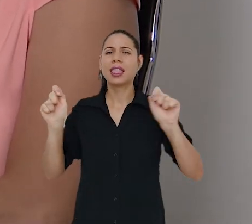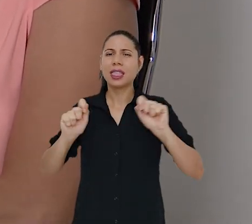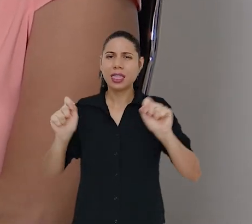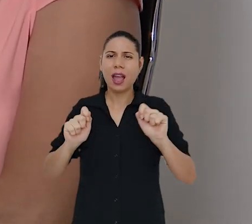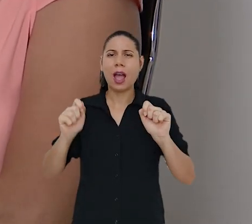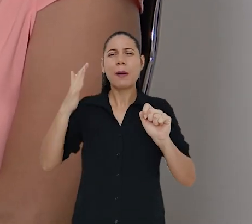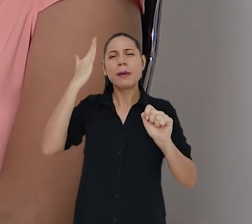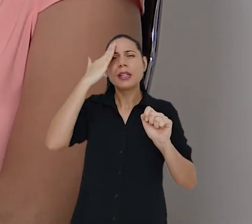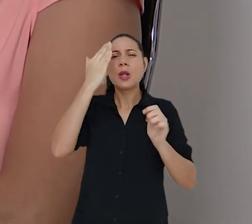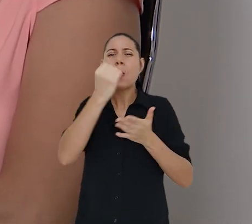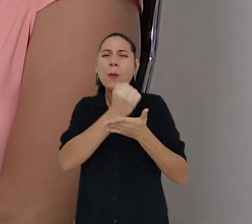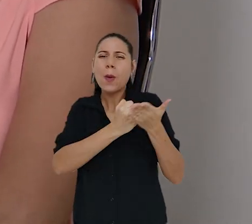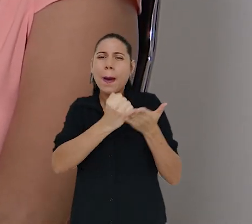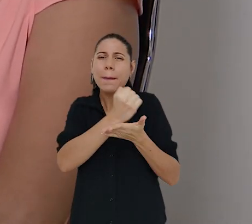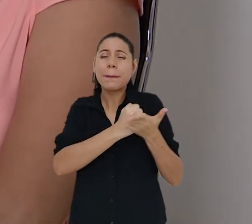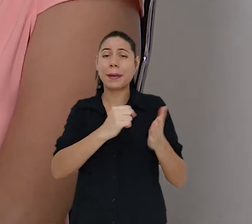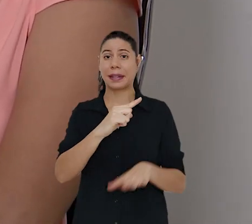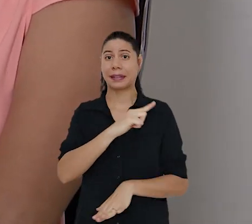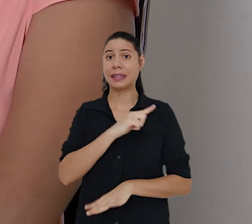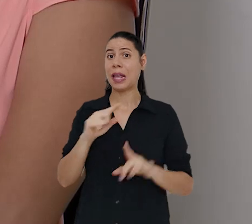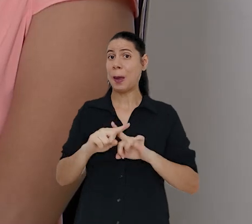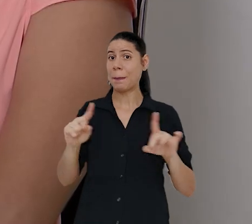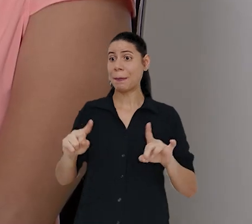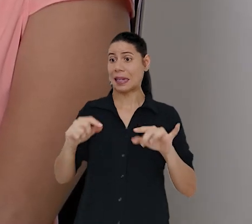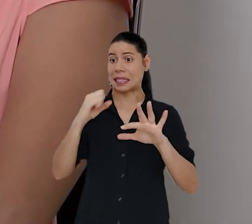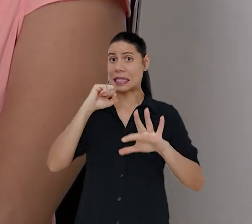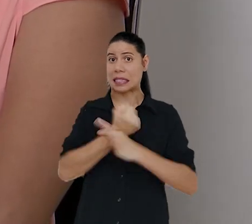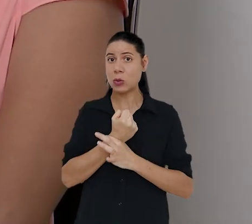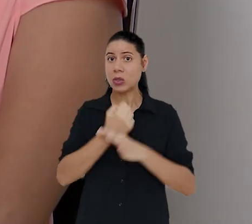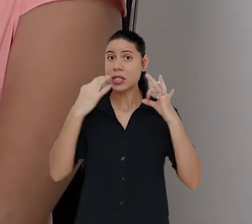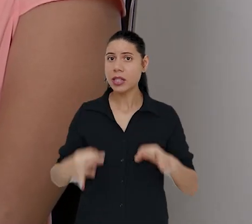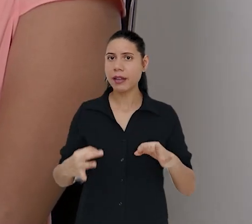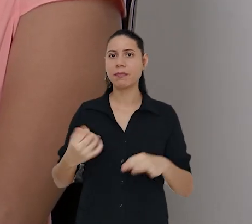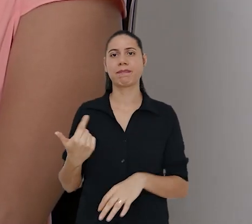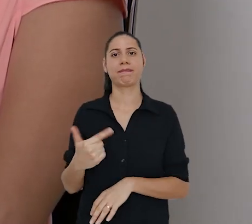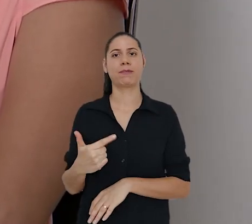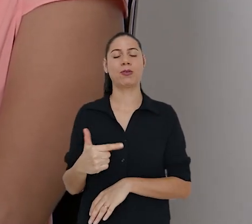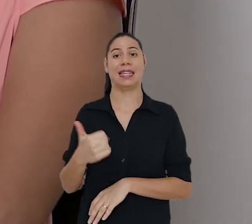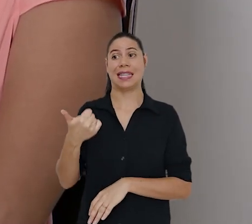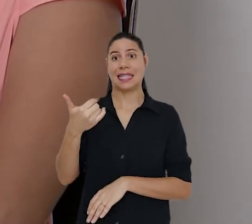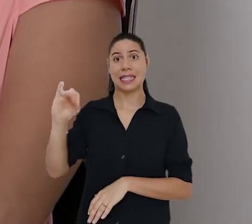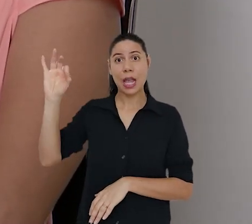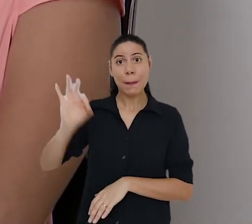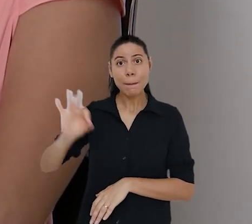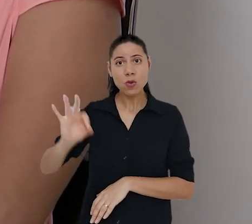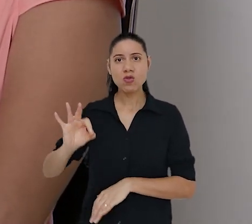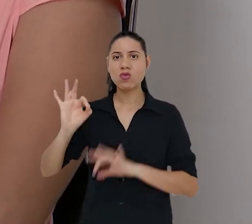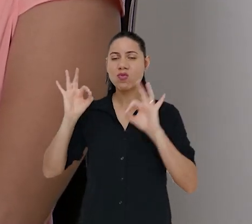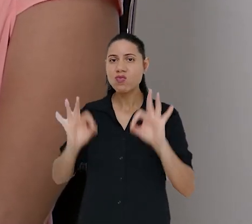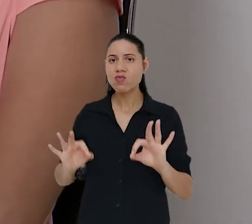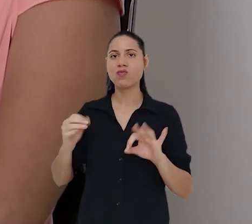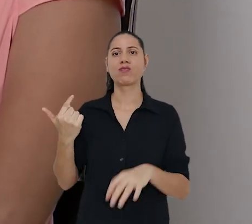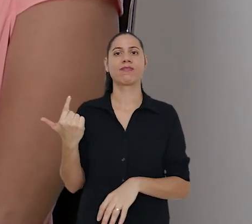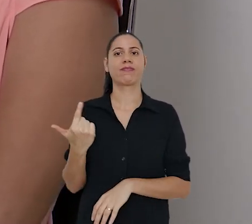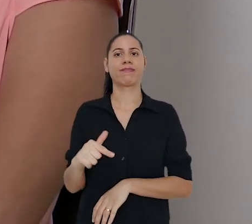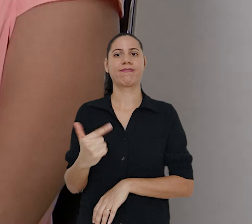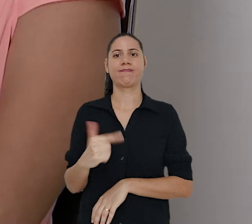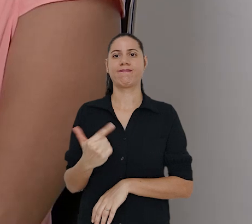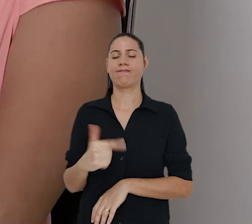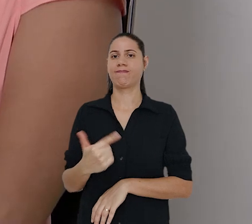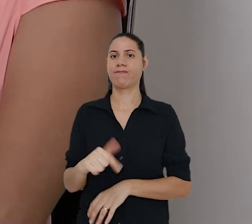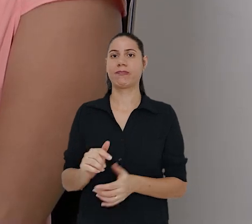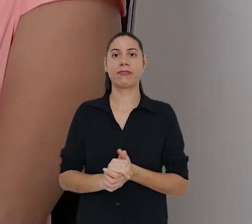consegue ter mais ou menos uma noção. Só que não é nada 100%. Olha, não tem como seguir 100% e ser aquilo,